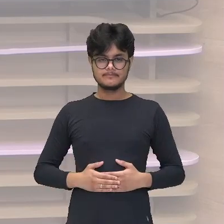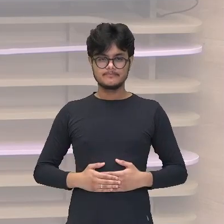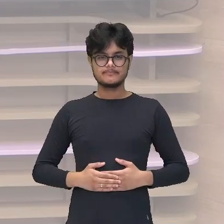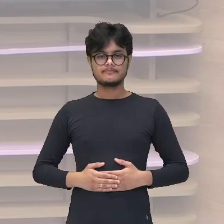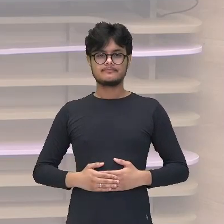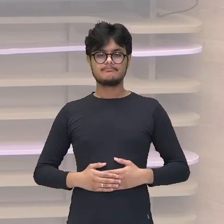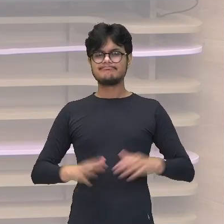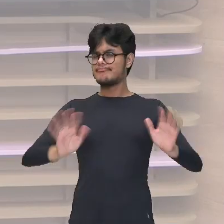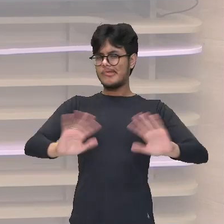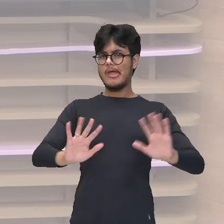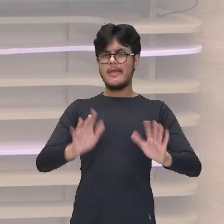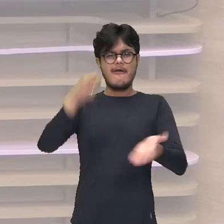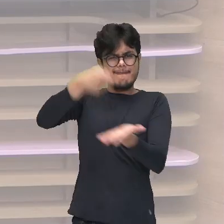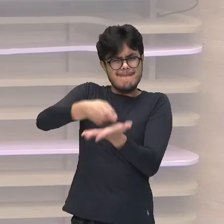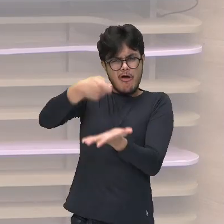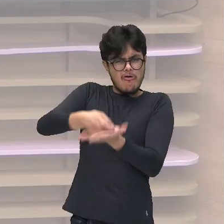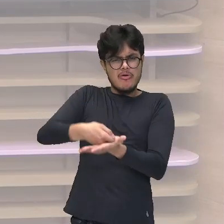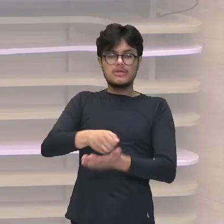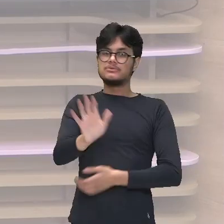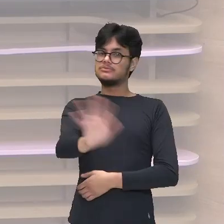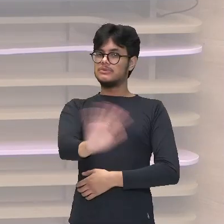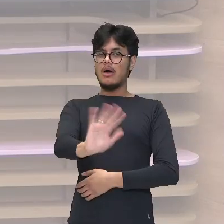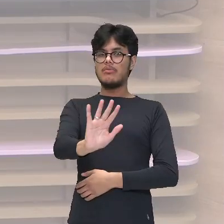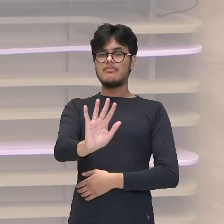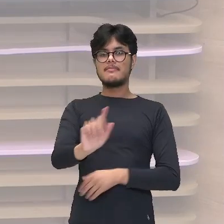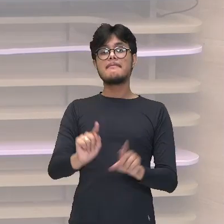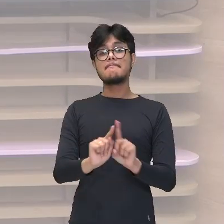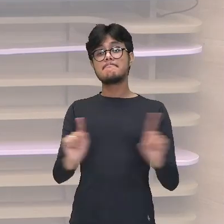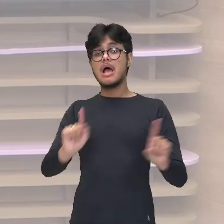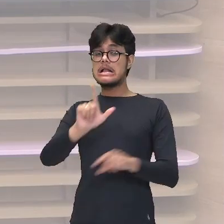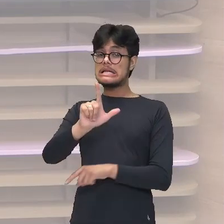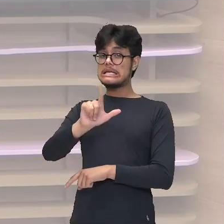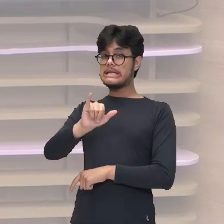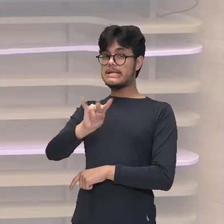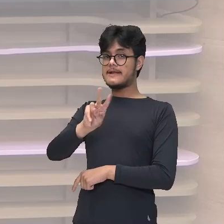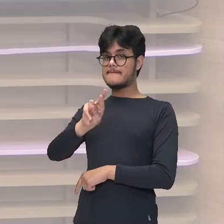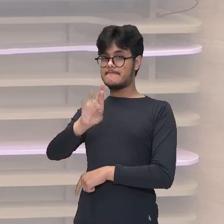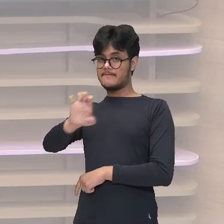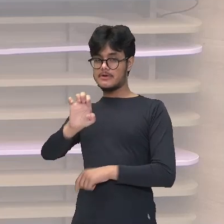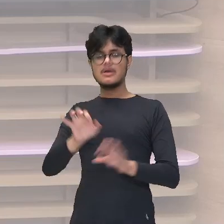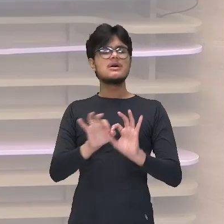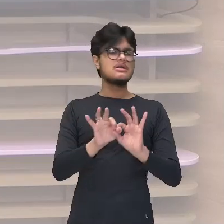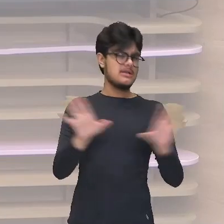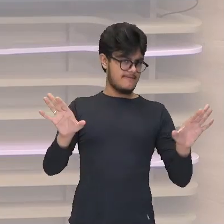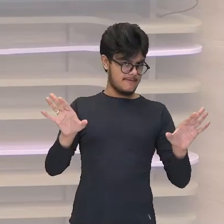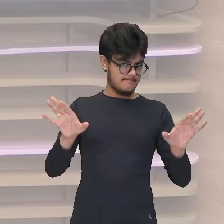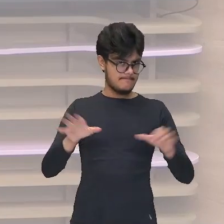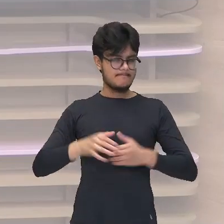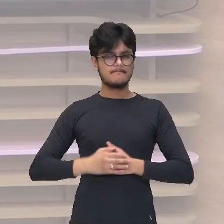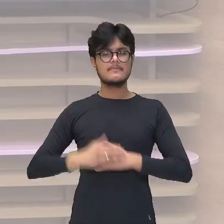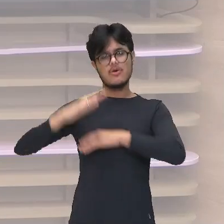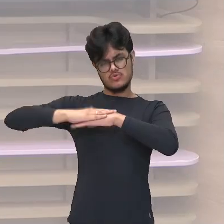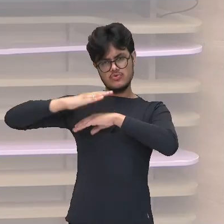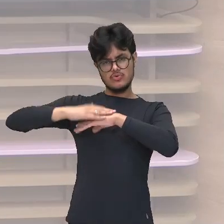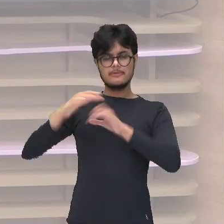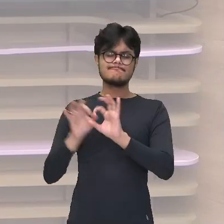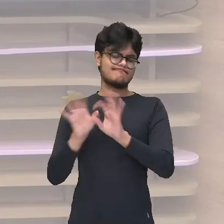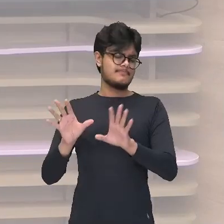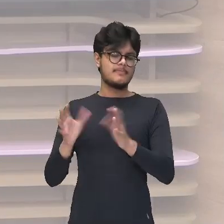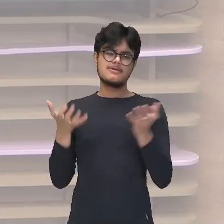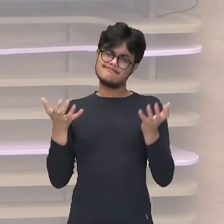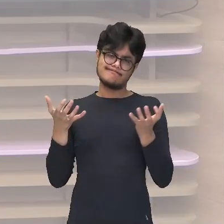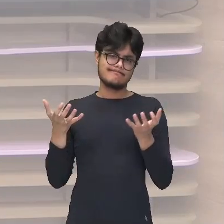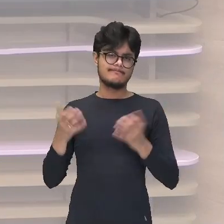um processo, né, um fluxo migratório que a gente chama ali de um fluxo ou de uma migração forçada, no caso